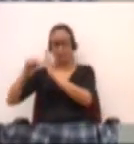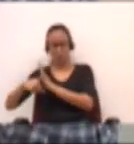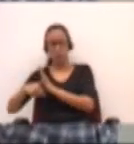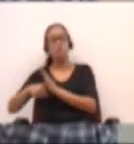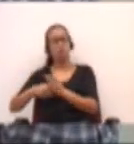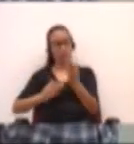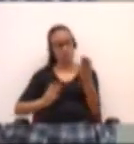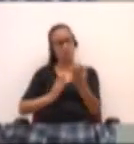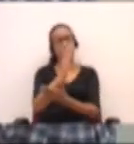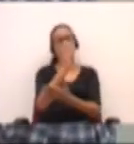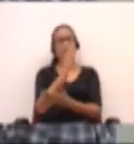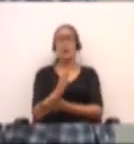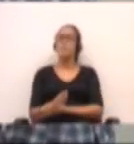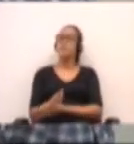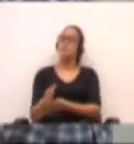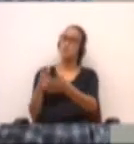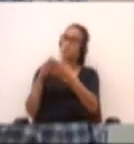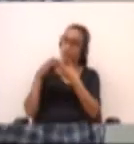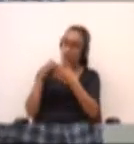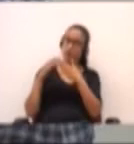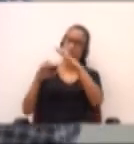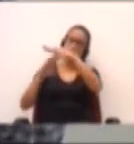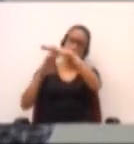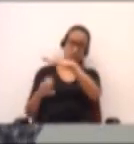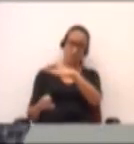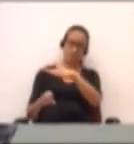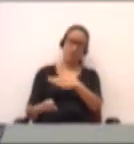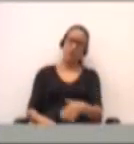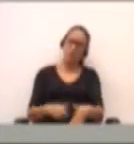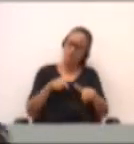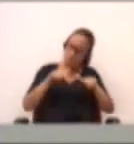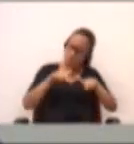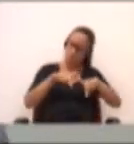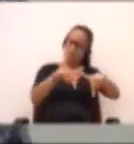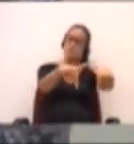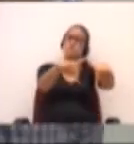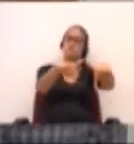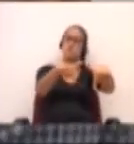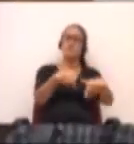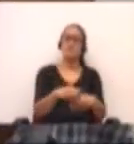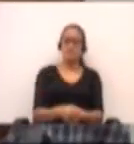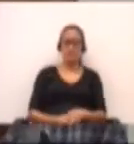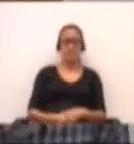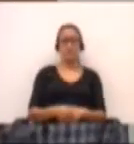uma vez o INCRA. É isso que eu tenho a dizer a vocês, continuem firmes. Muito obrigado.